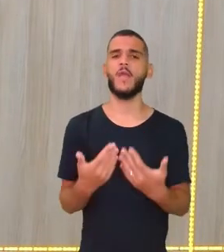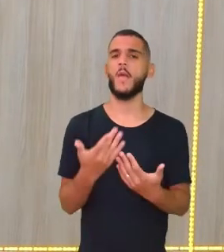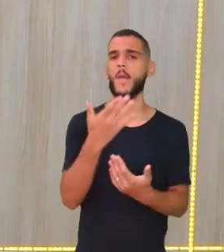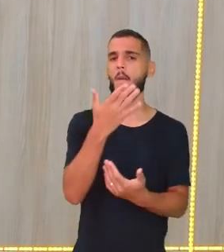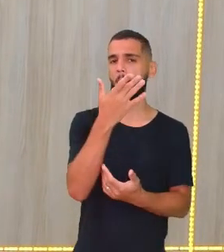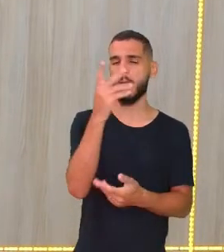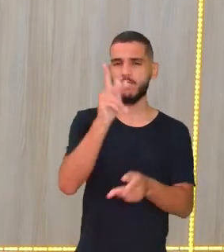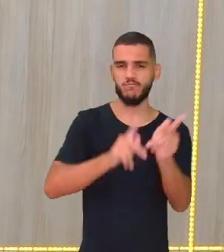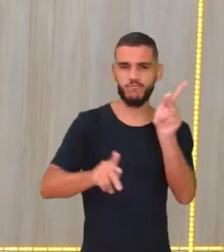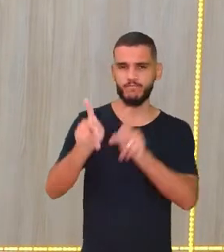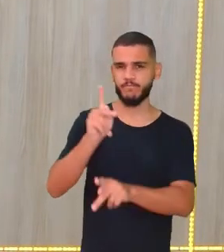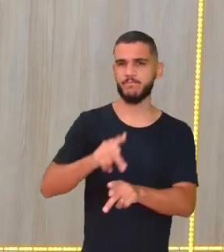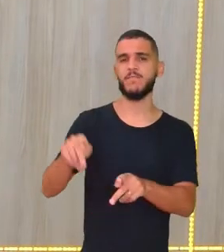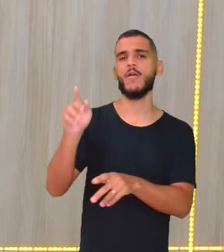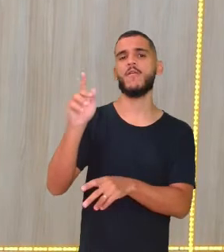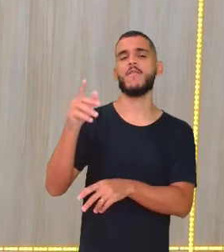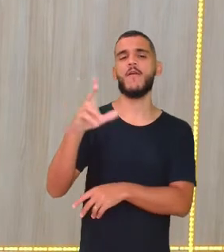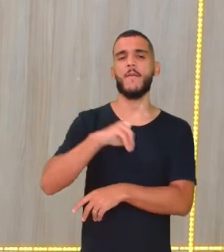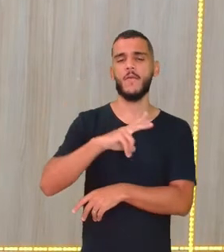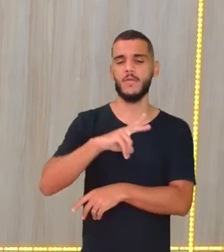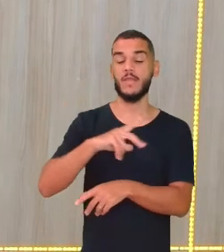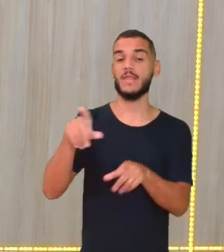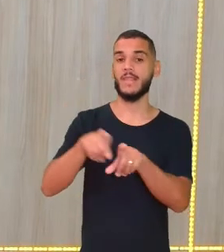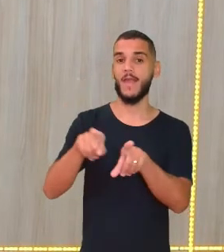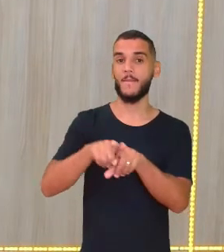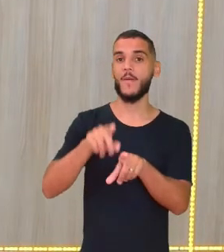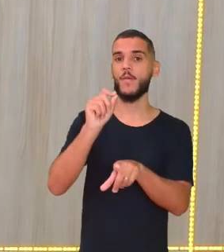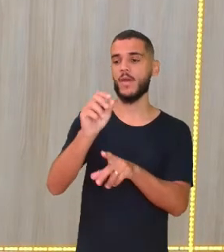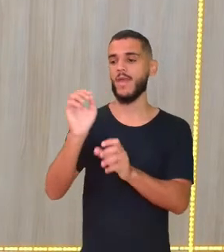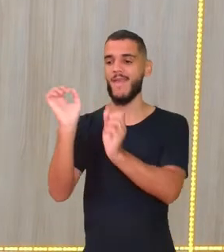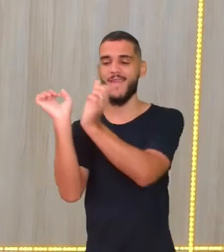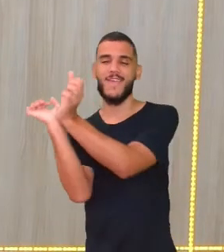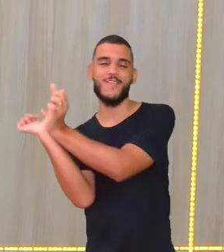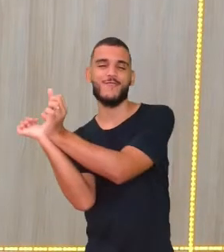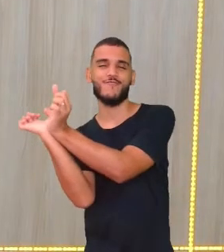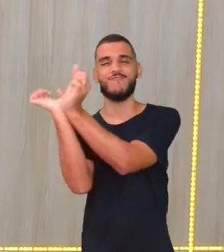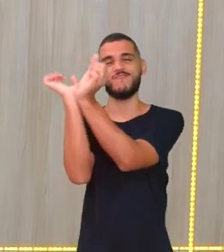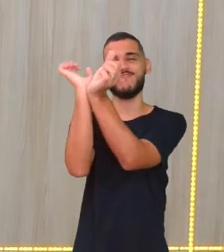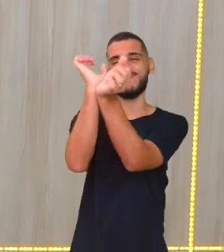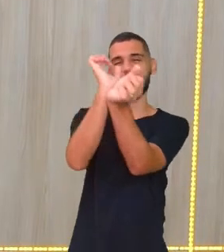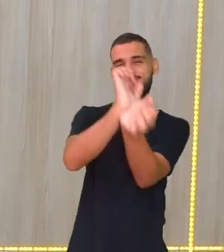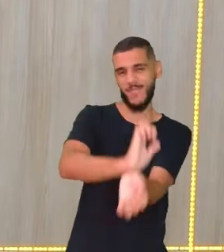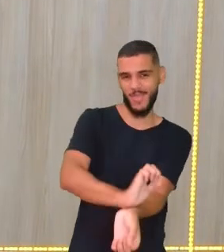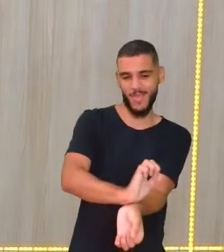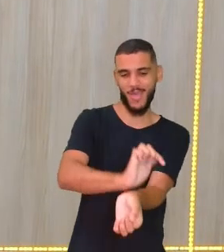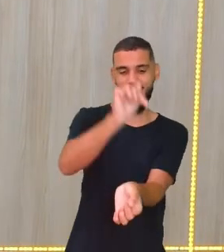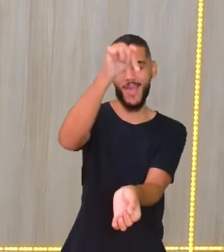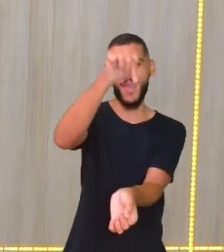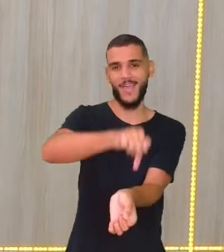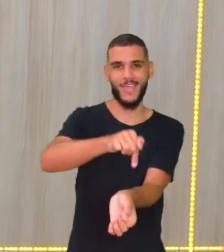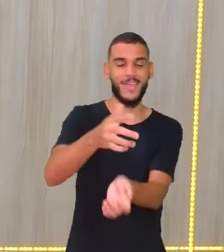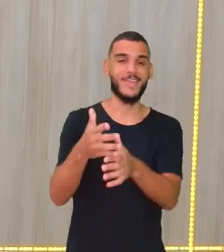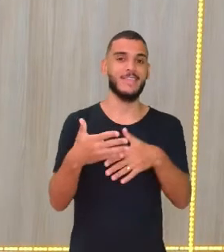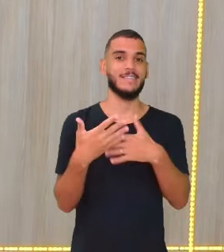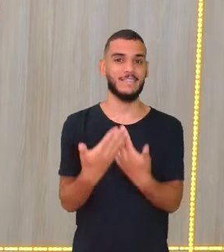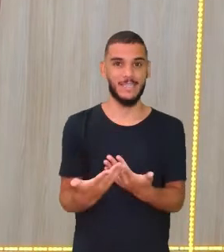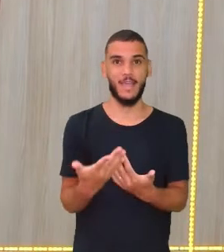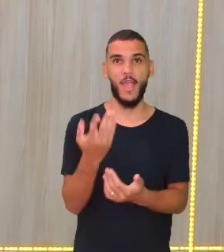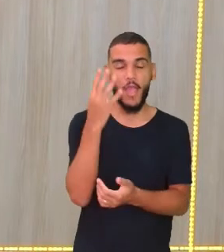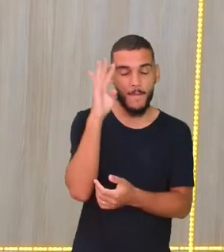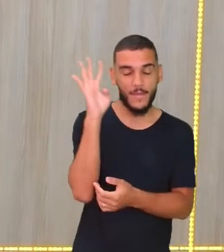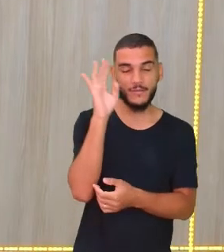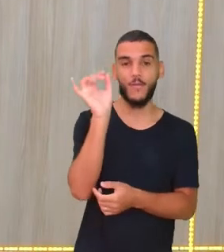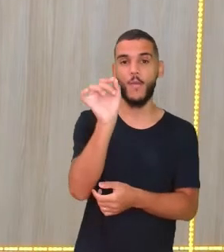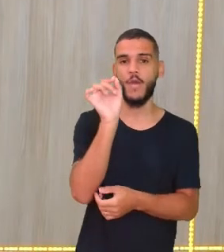portugueses trazem também africanos. Imagine agora 3 línguas, não é, sendo construída